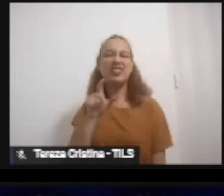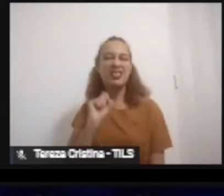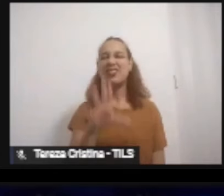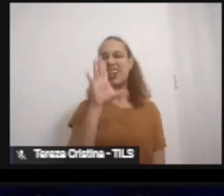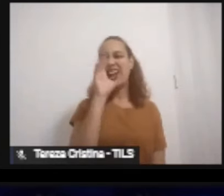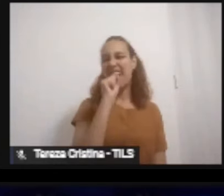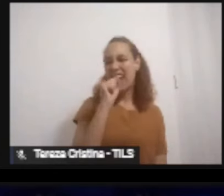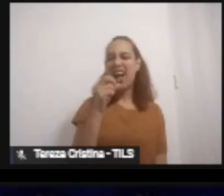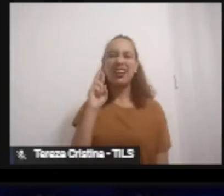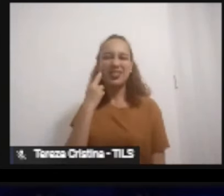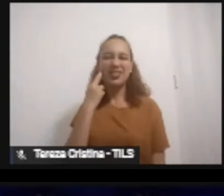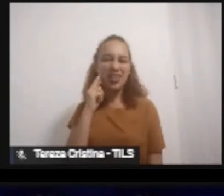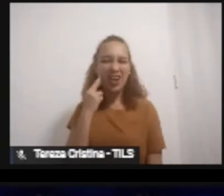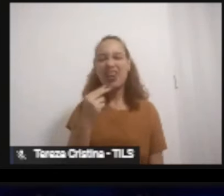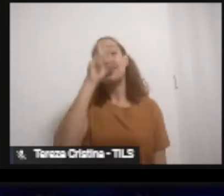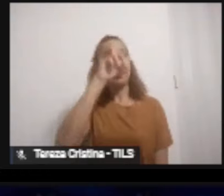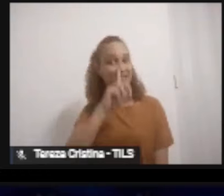rosa, amarelo.